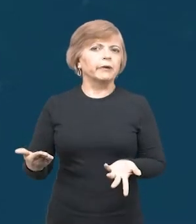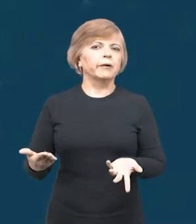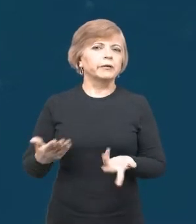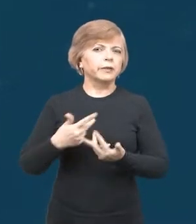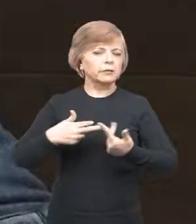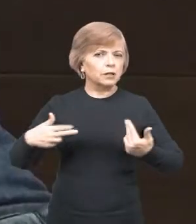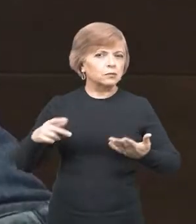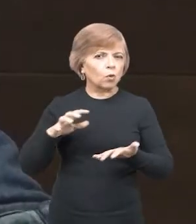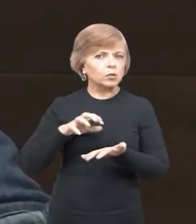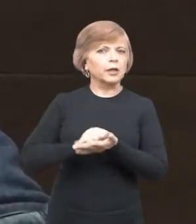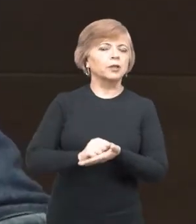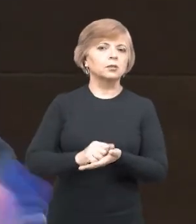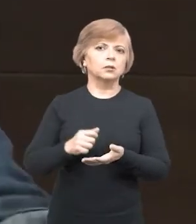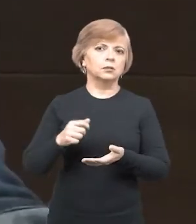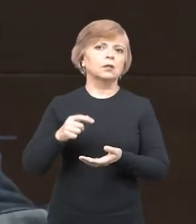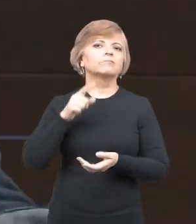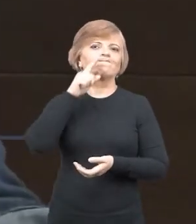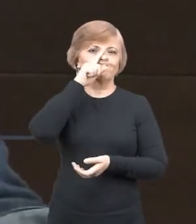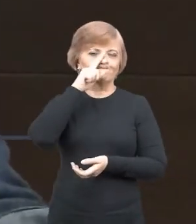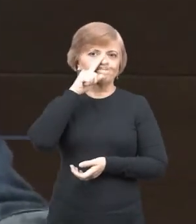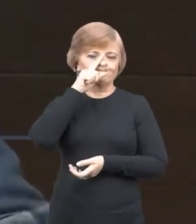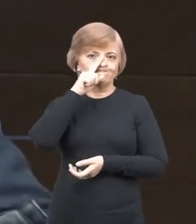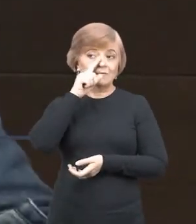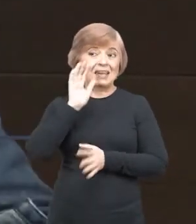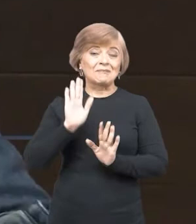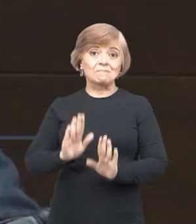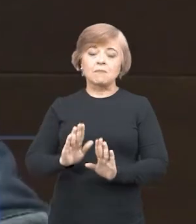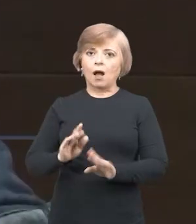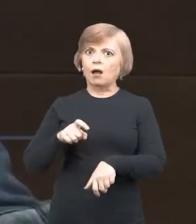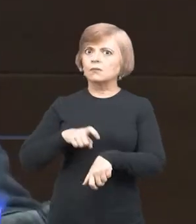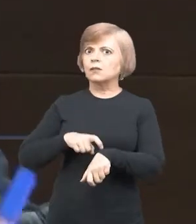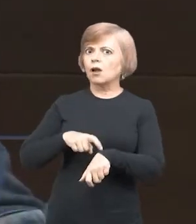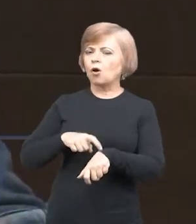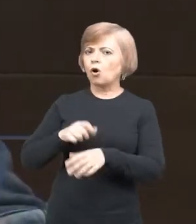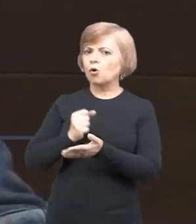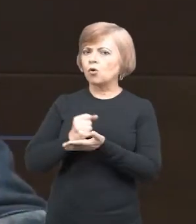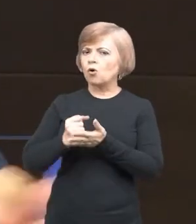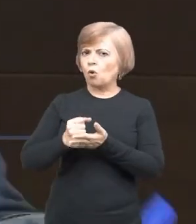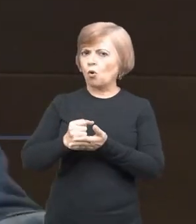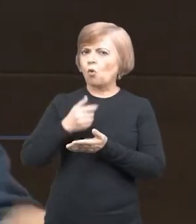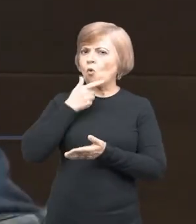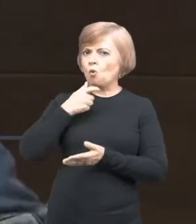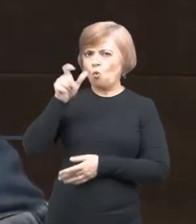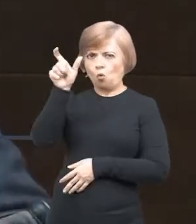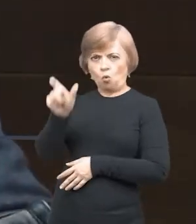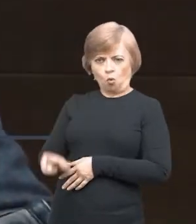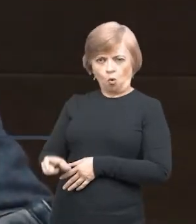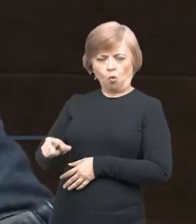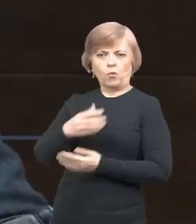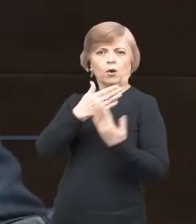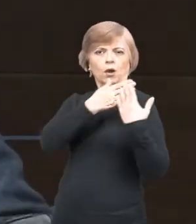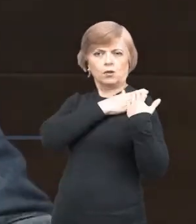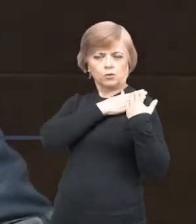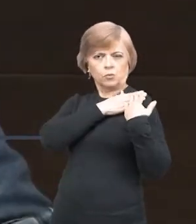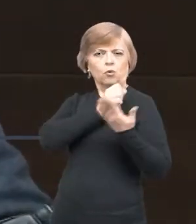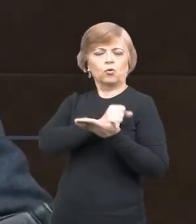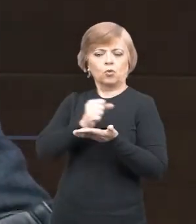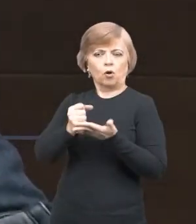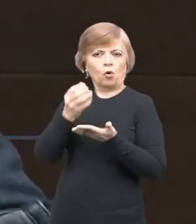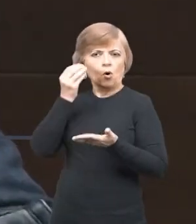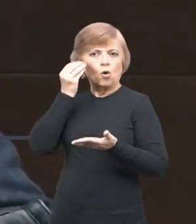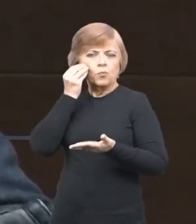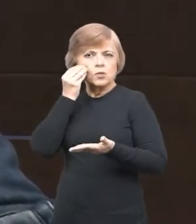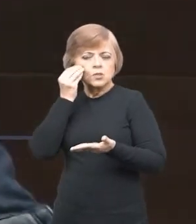de fraude. Acontece que, ao adotar tal conduta, o oficial do cartório de Paraty inobservou